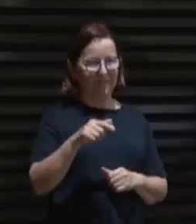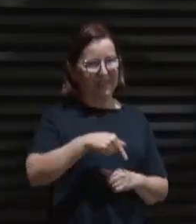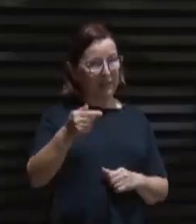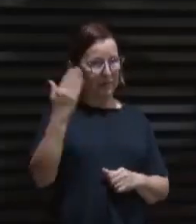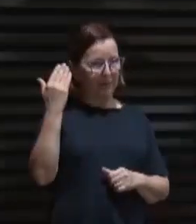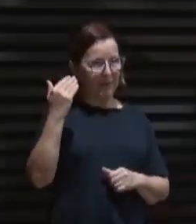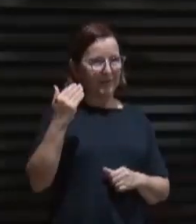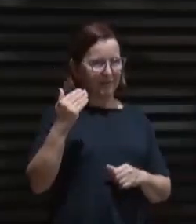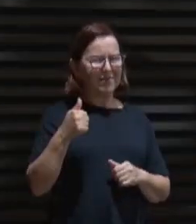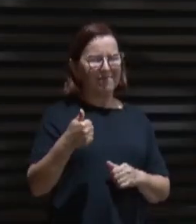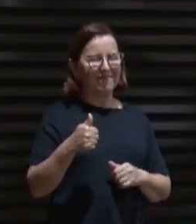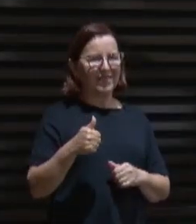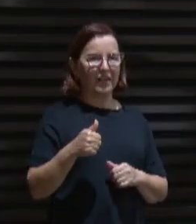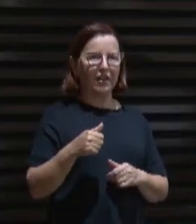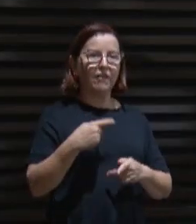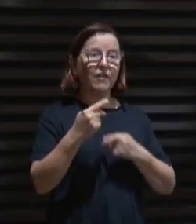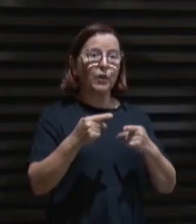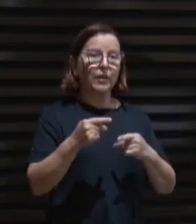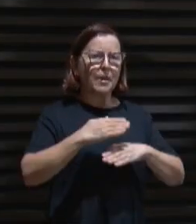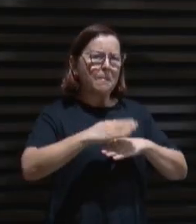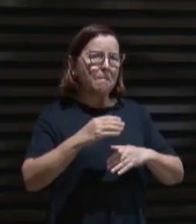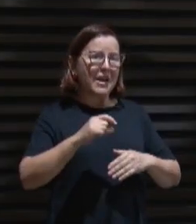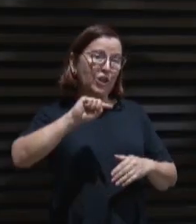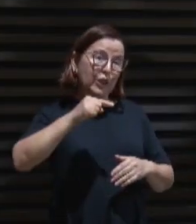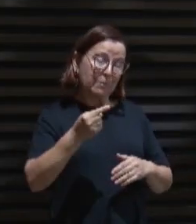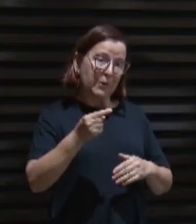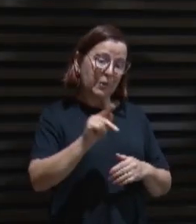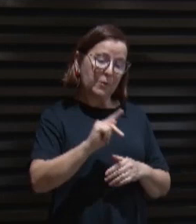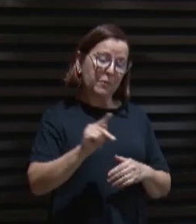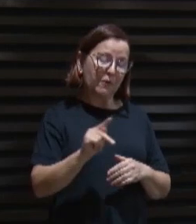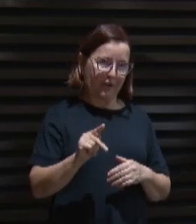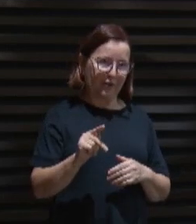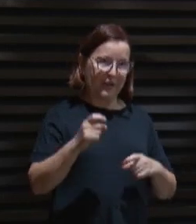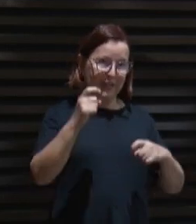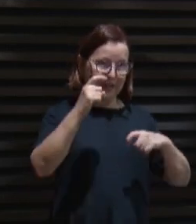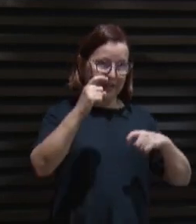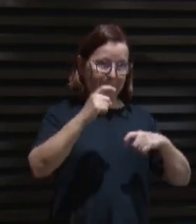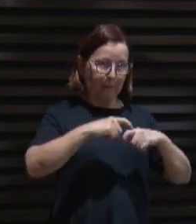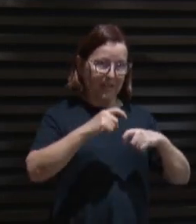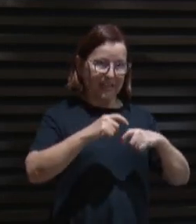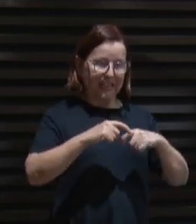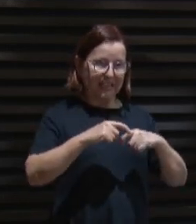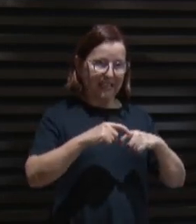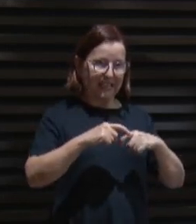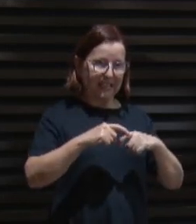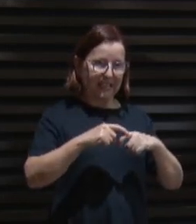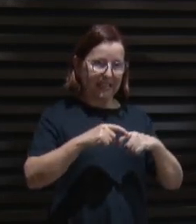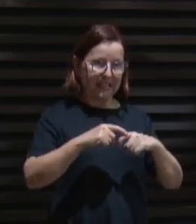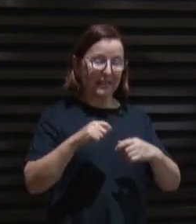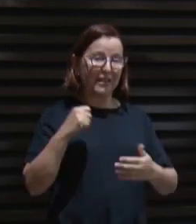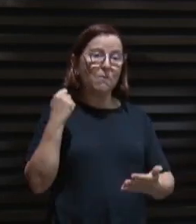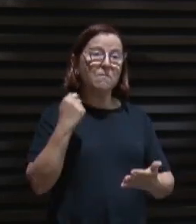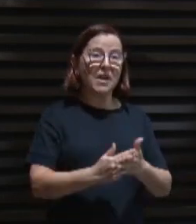mais de 1.000 professores de medicina da Dinamarca são